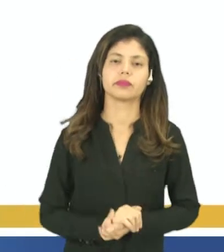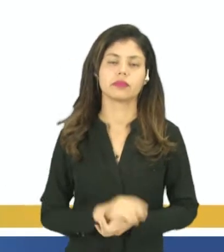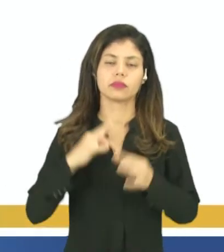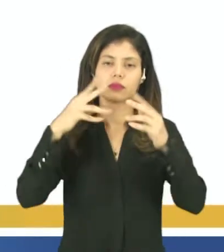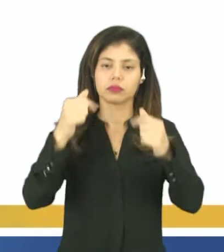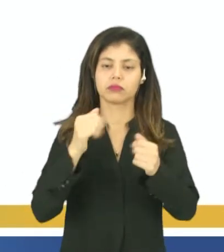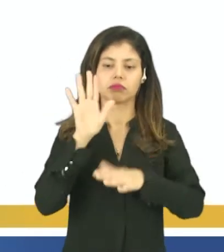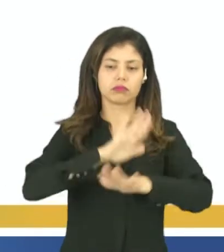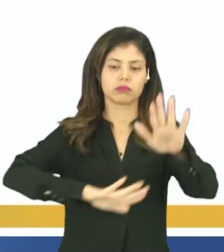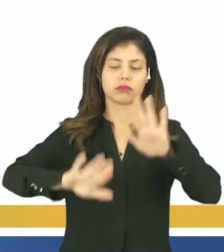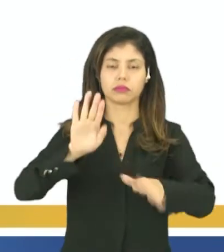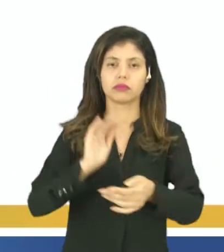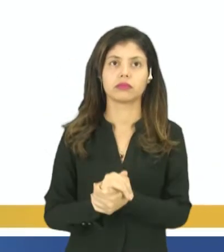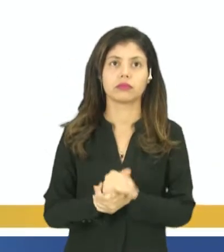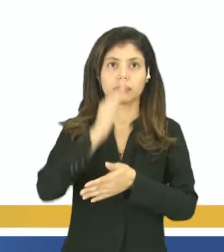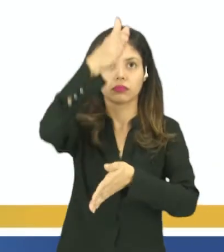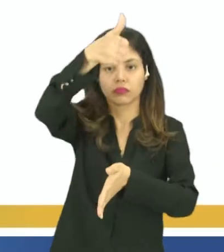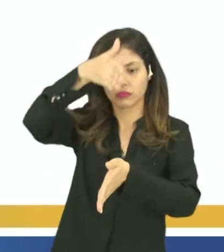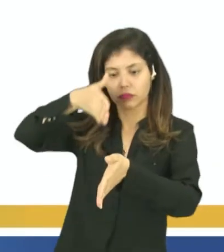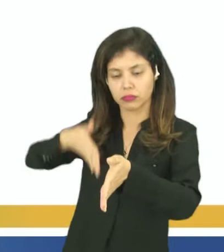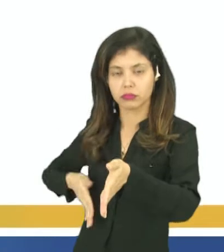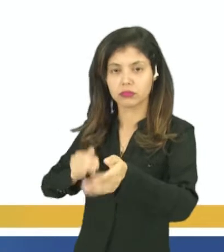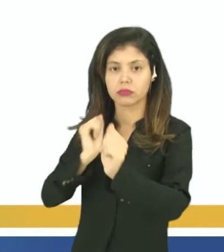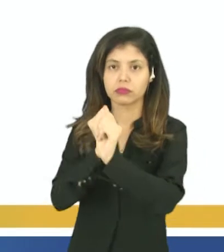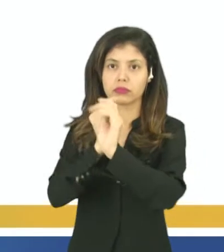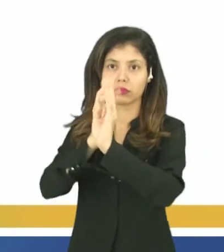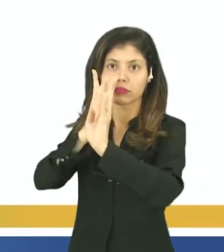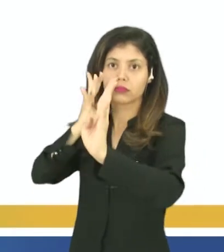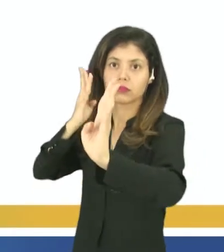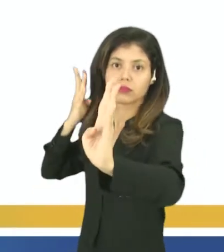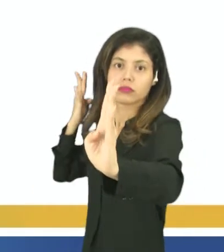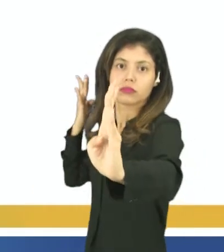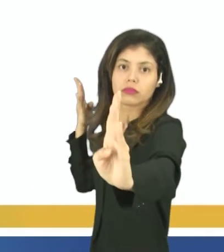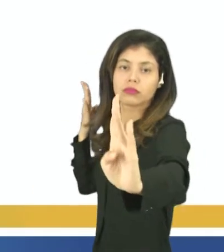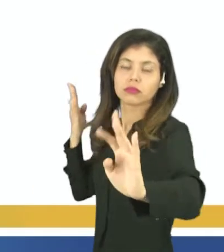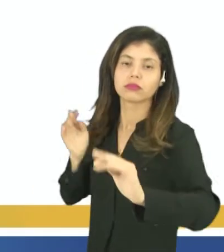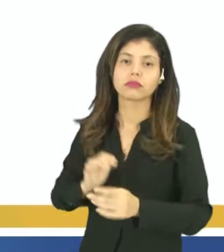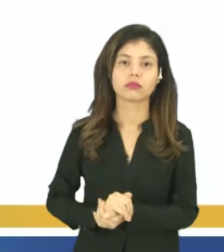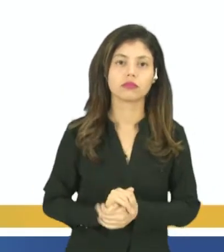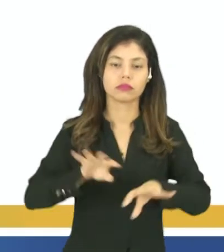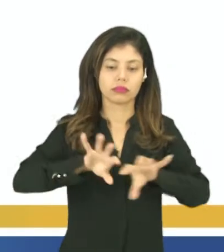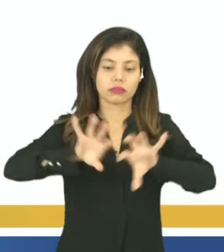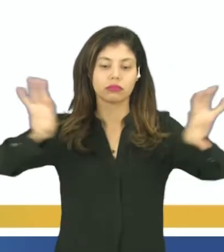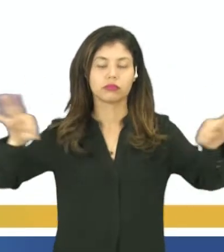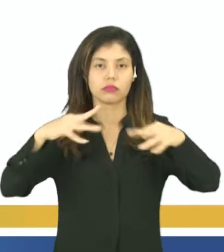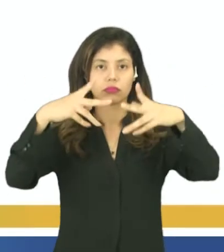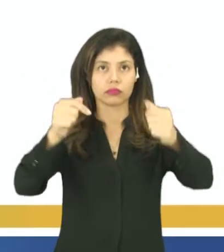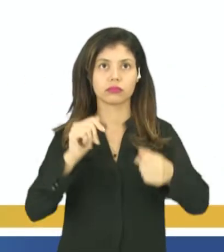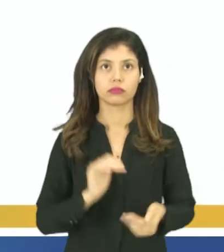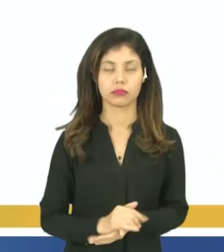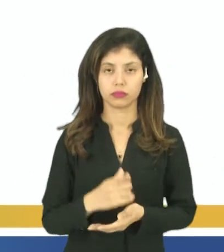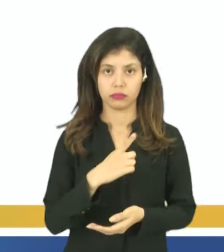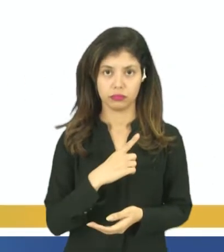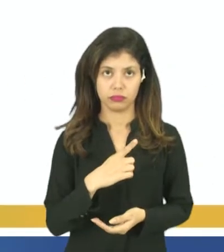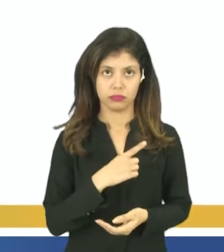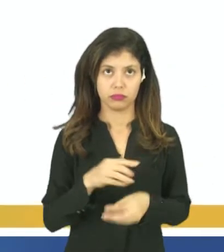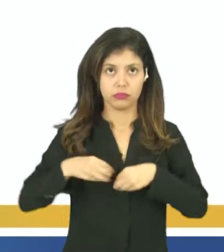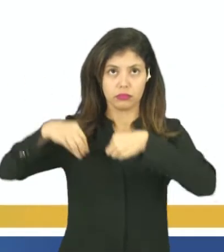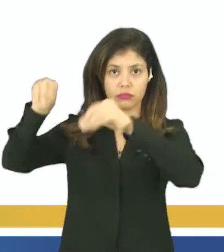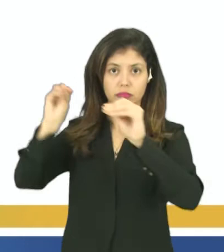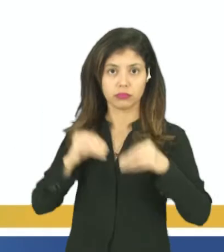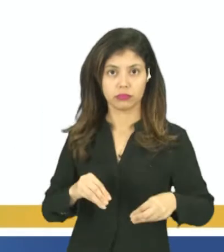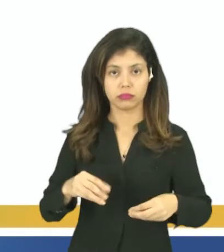existe um muro que separa. A intenção é que esse muro se estenda em todas as regiões onde ocorre